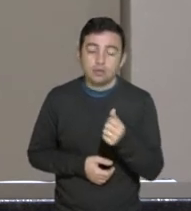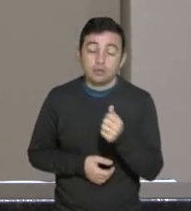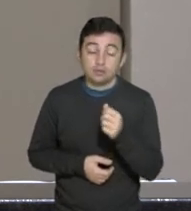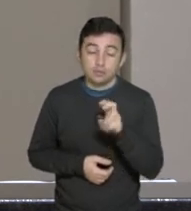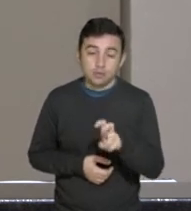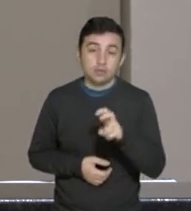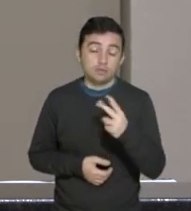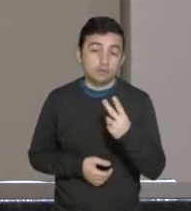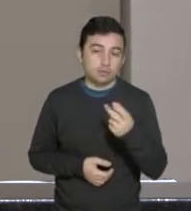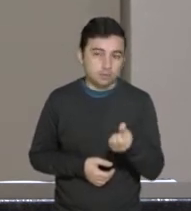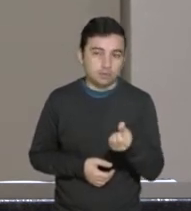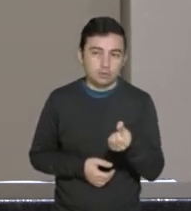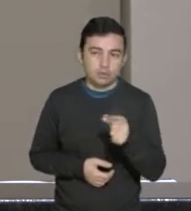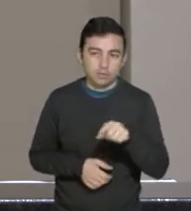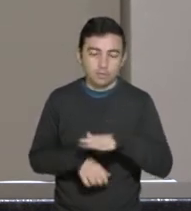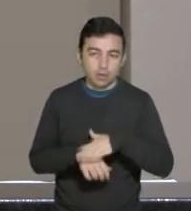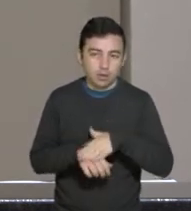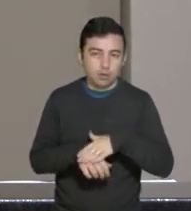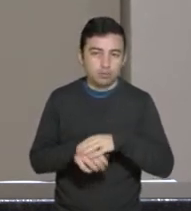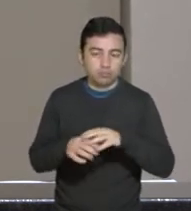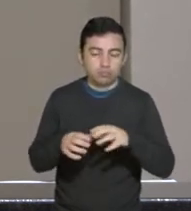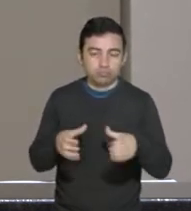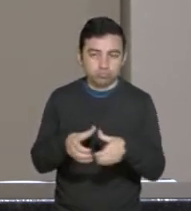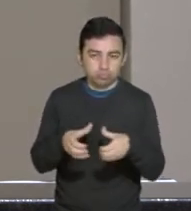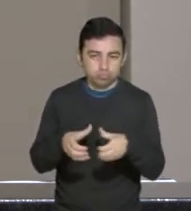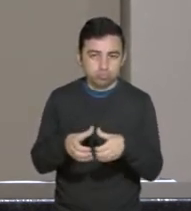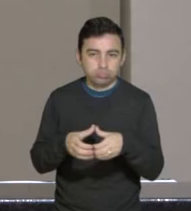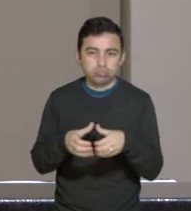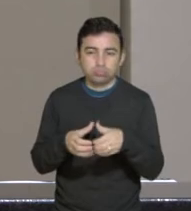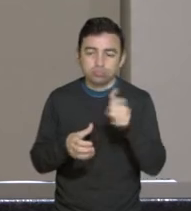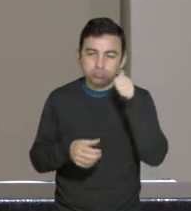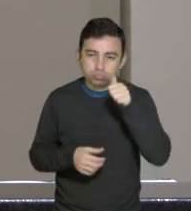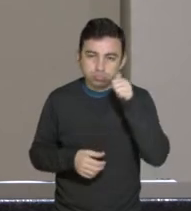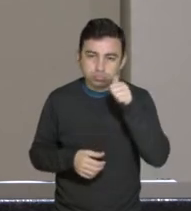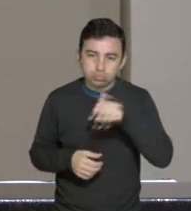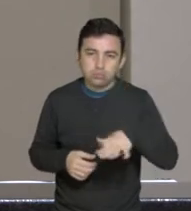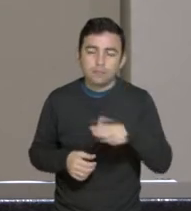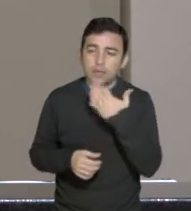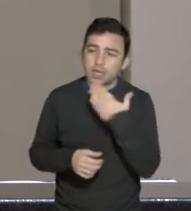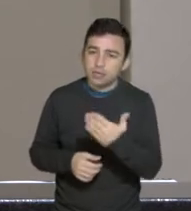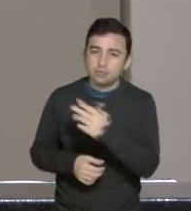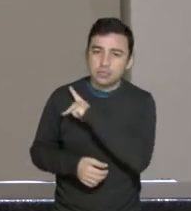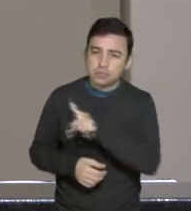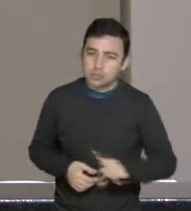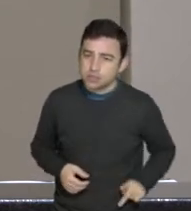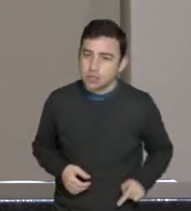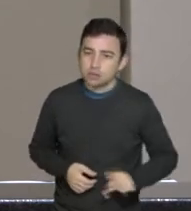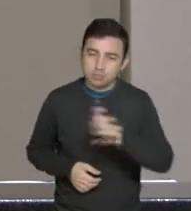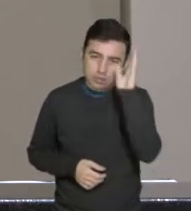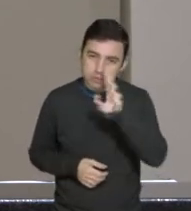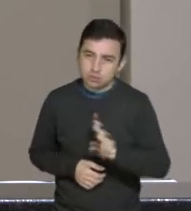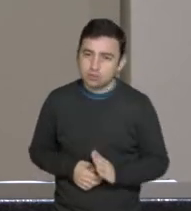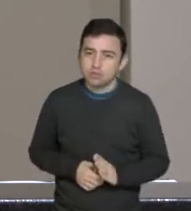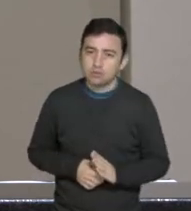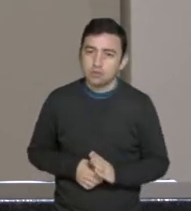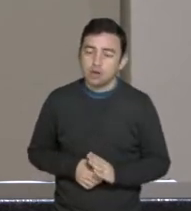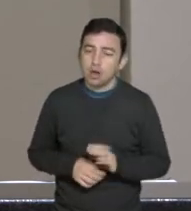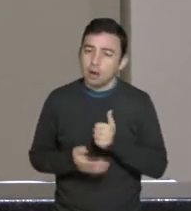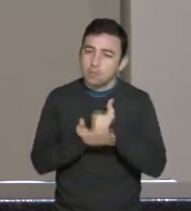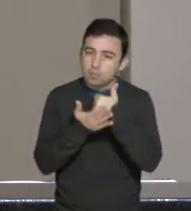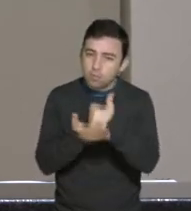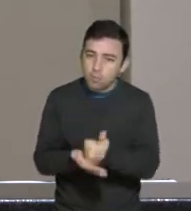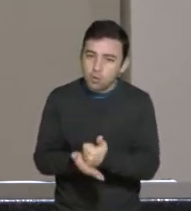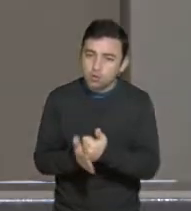bancada feminina, apelando ao presidente da República, apoio à indicação da doutora Ana